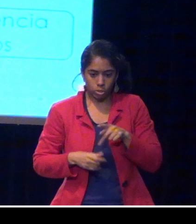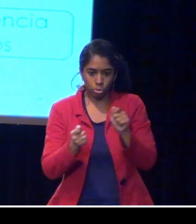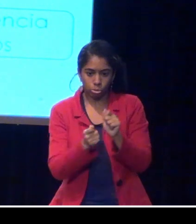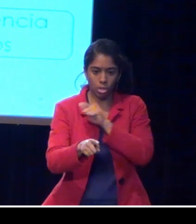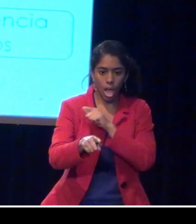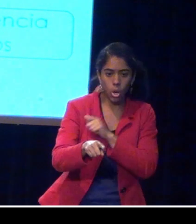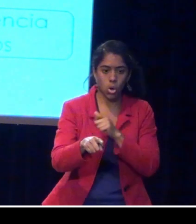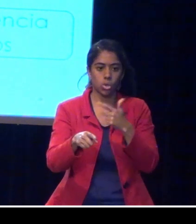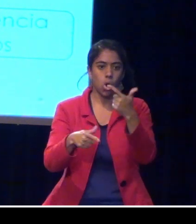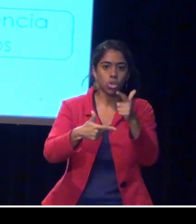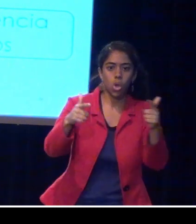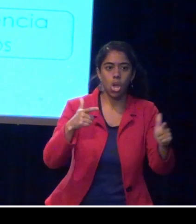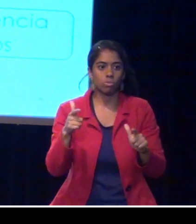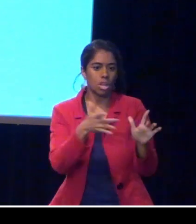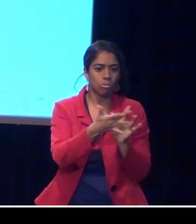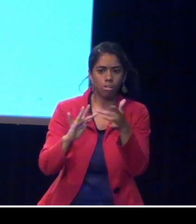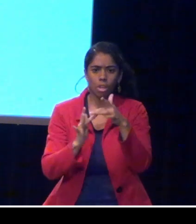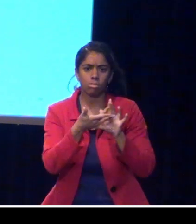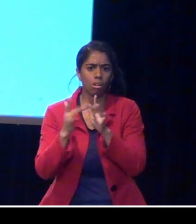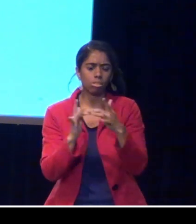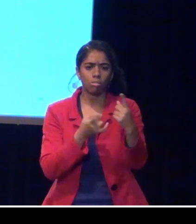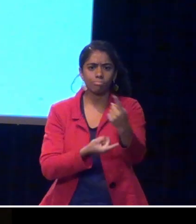a gente não conseguiria de outra forma.